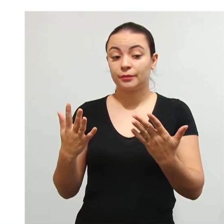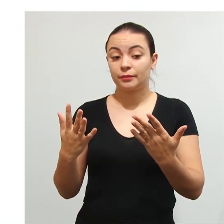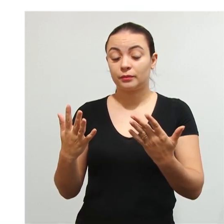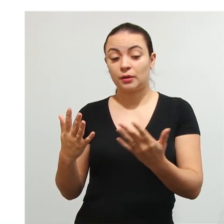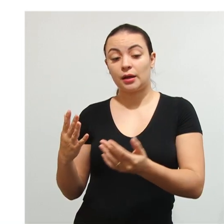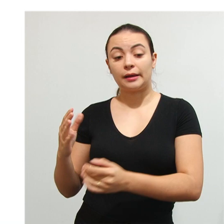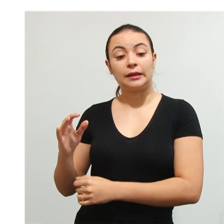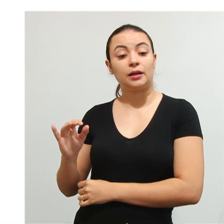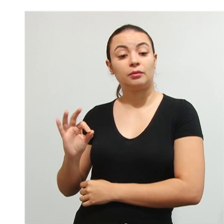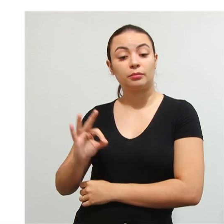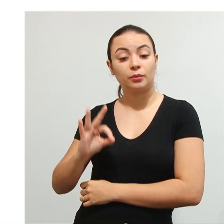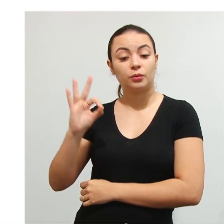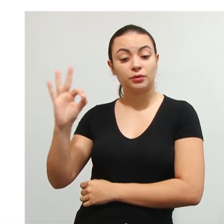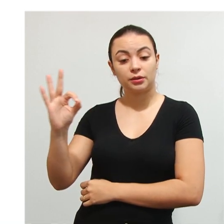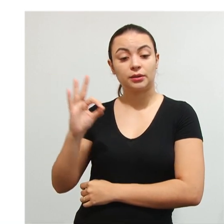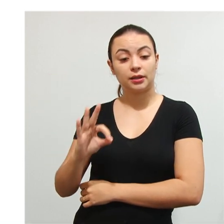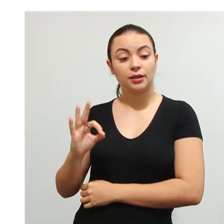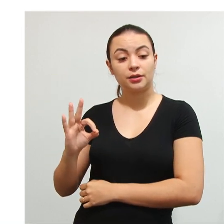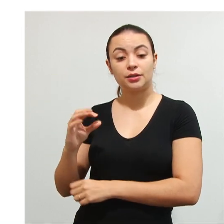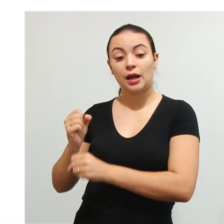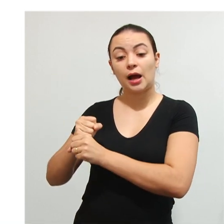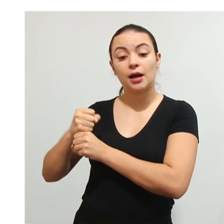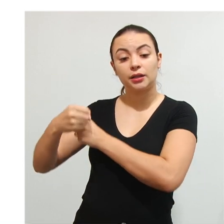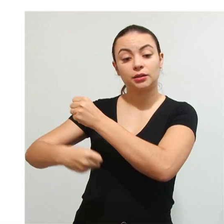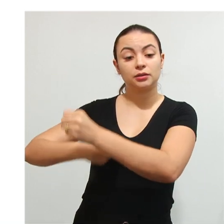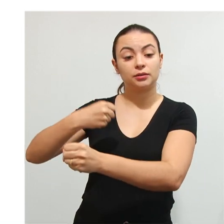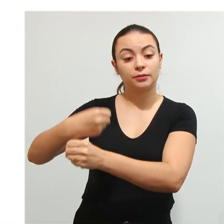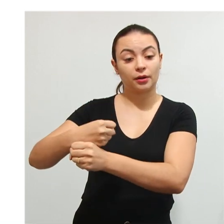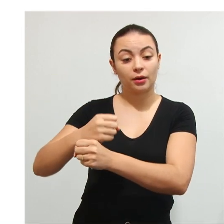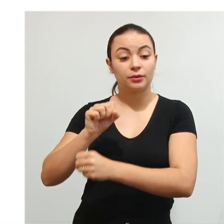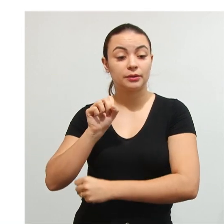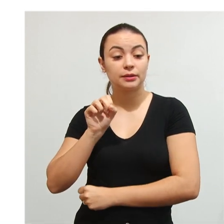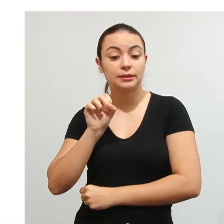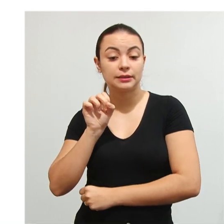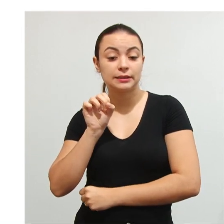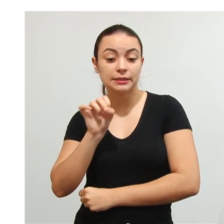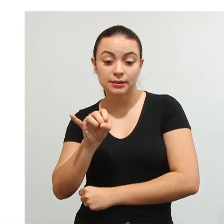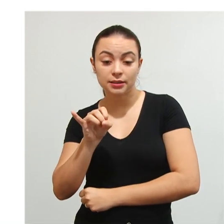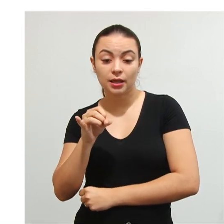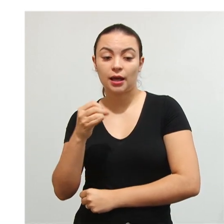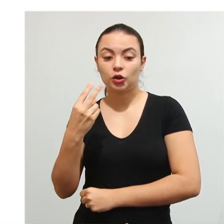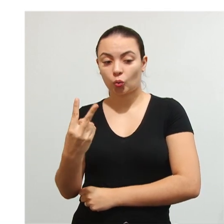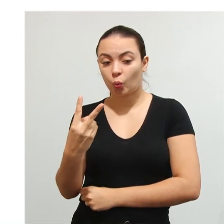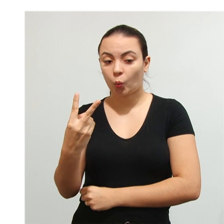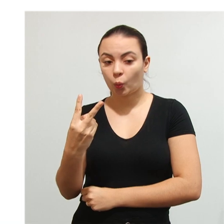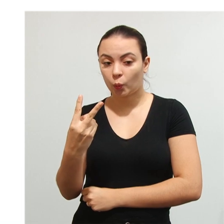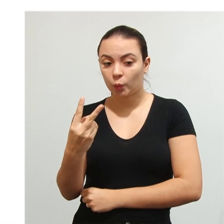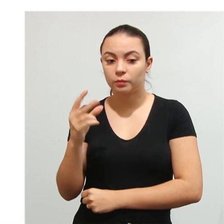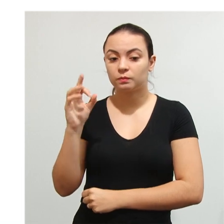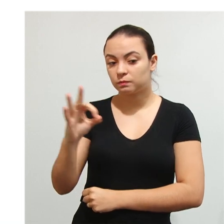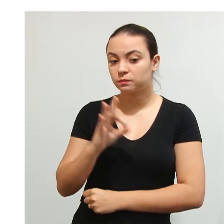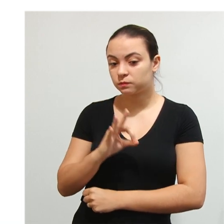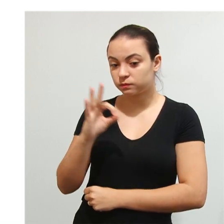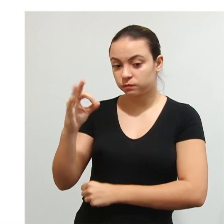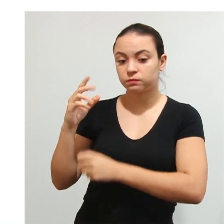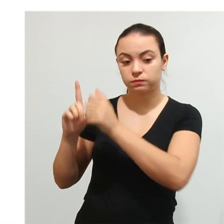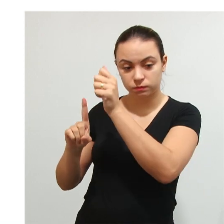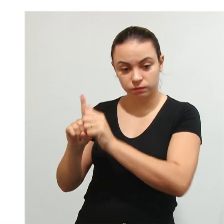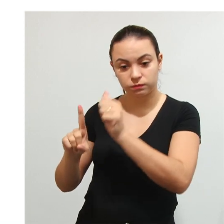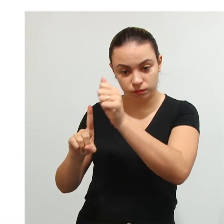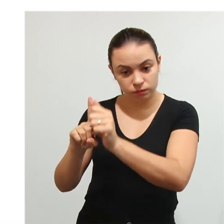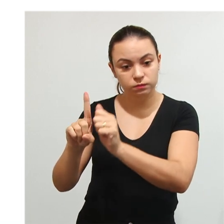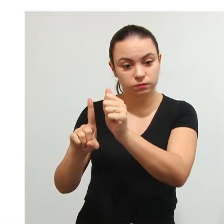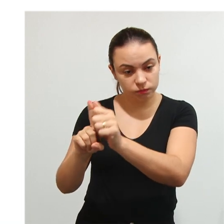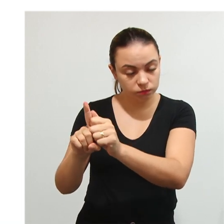por cento ao mês então como comentamos um ano é igual a 12 meses